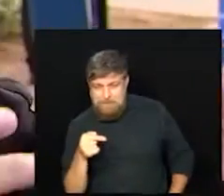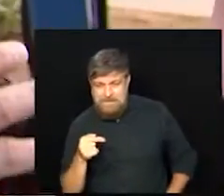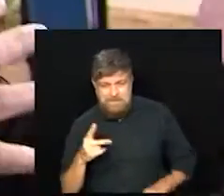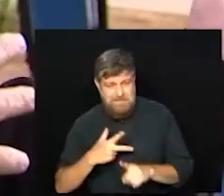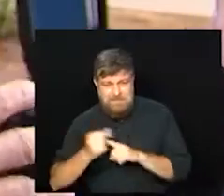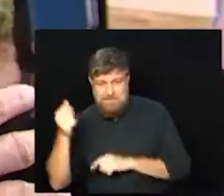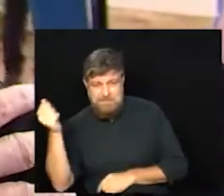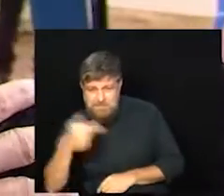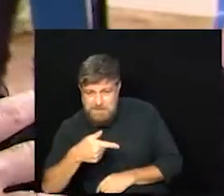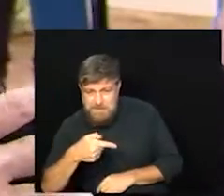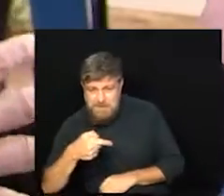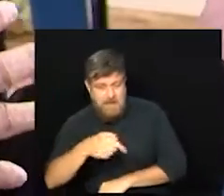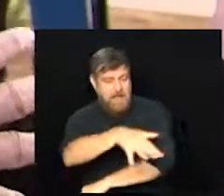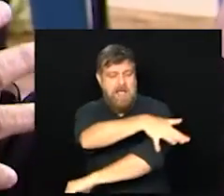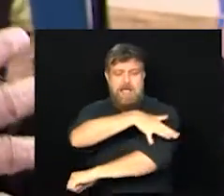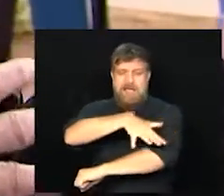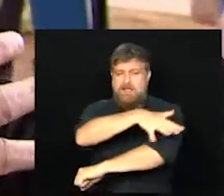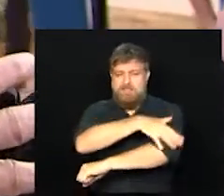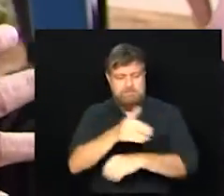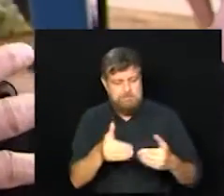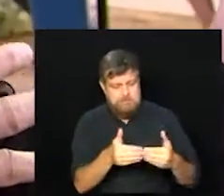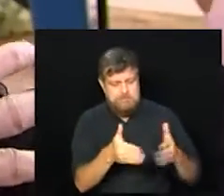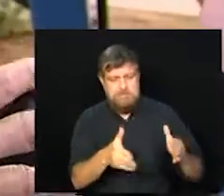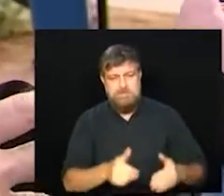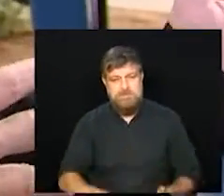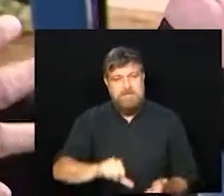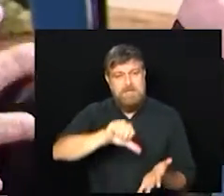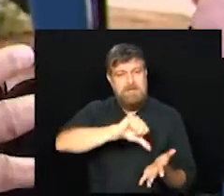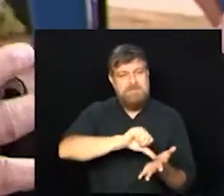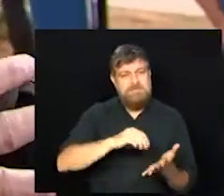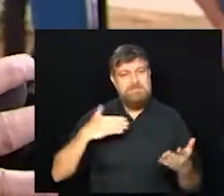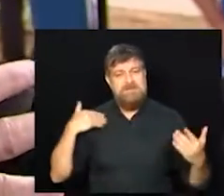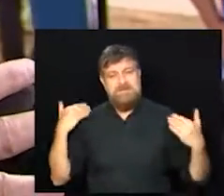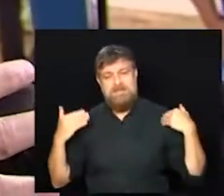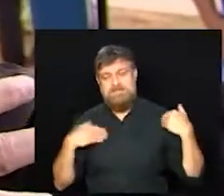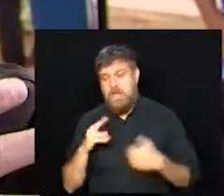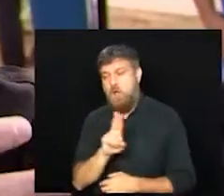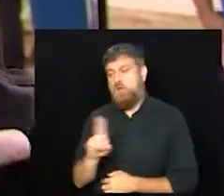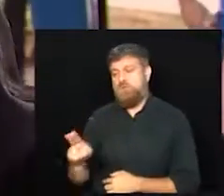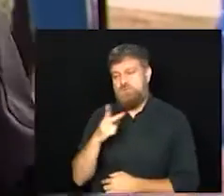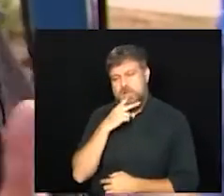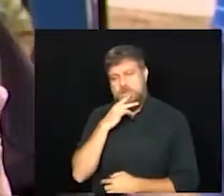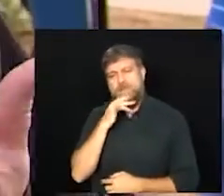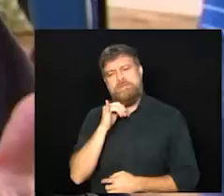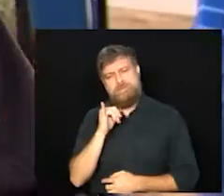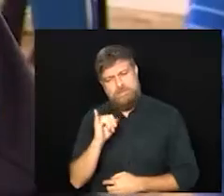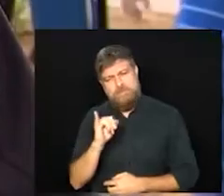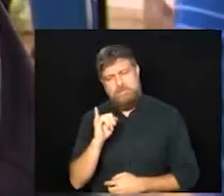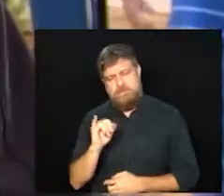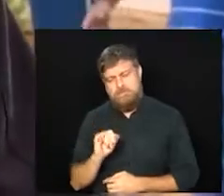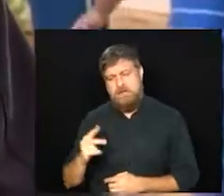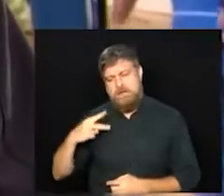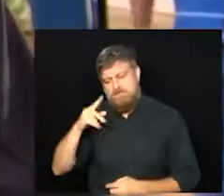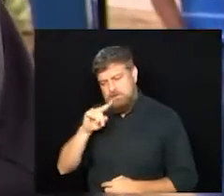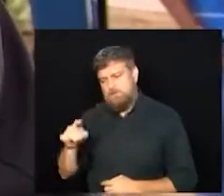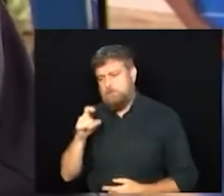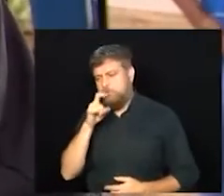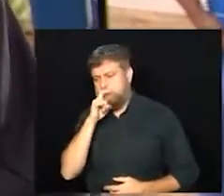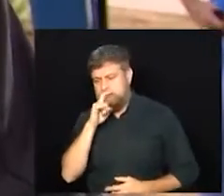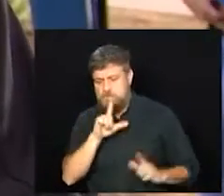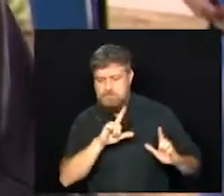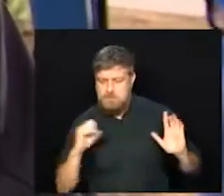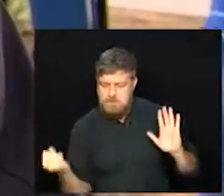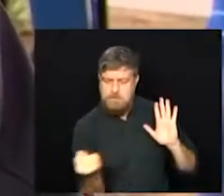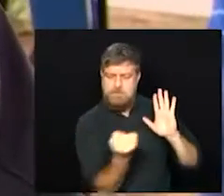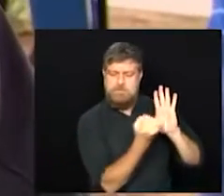supera essa de inaugurar o Centro de Lazer Epifânio Silva em homenagem ao seu pai, que vai